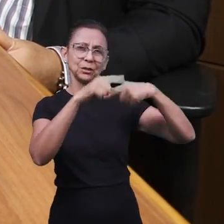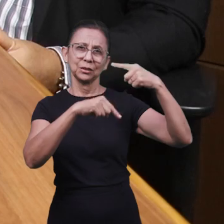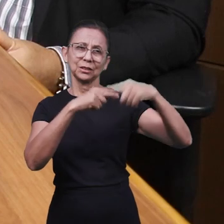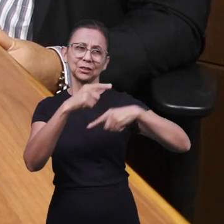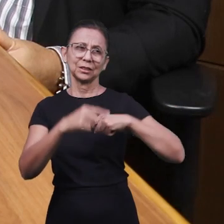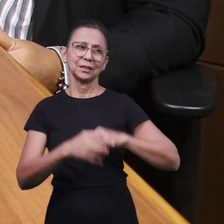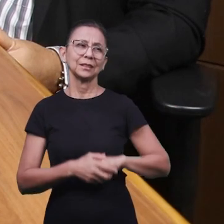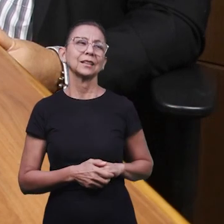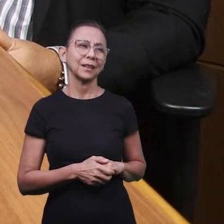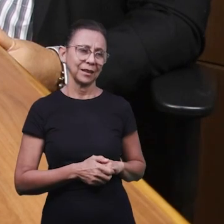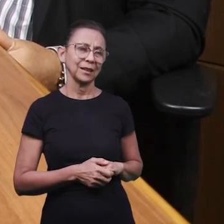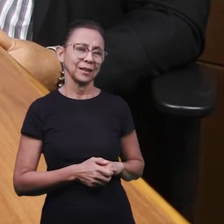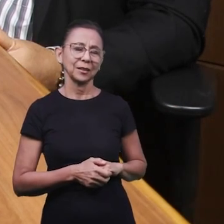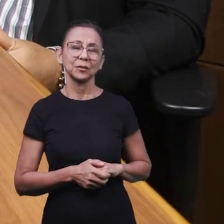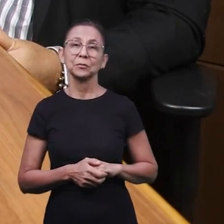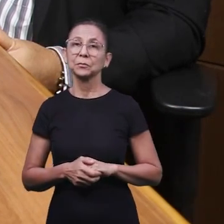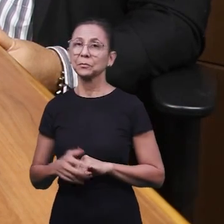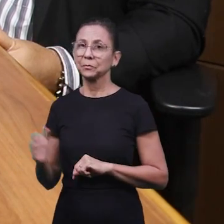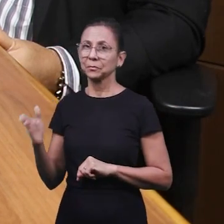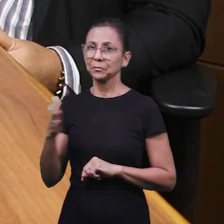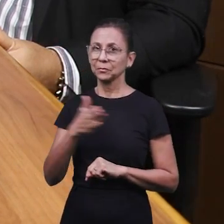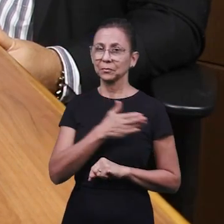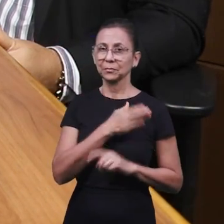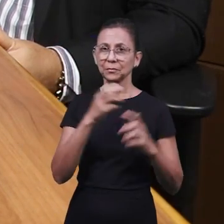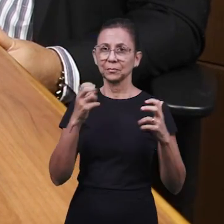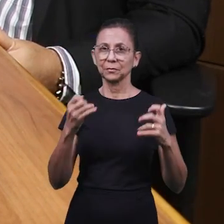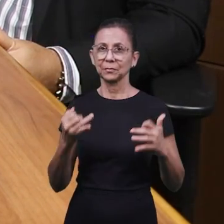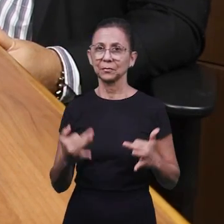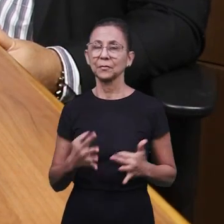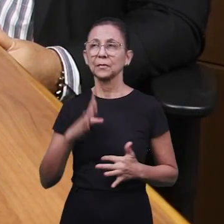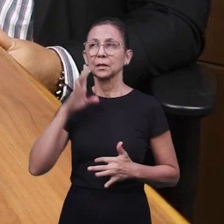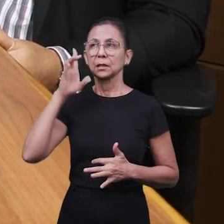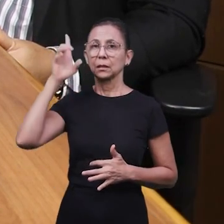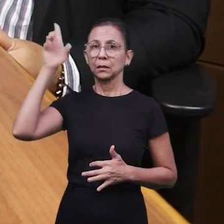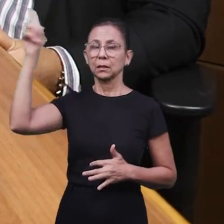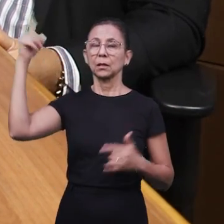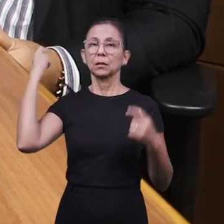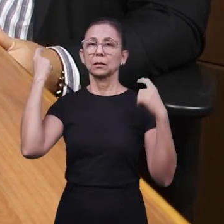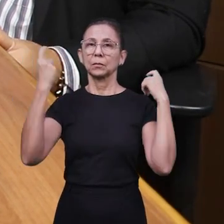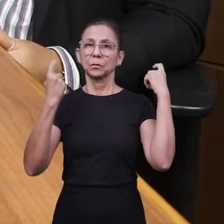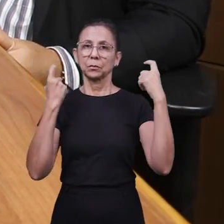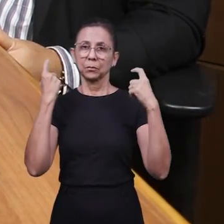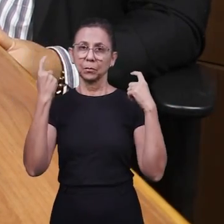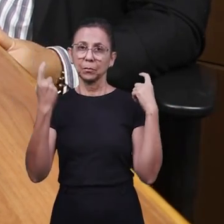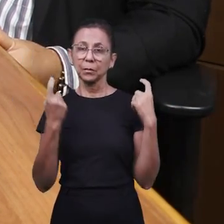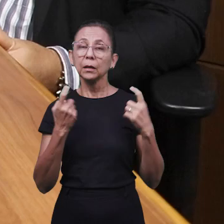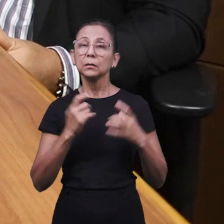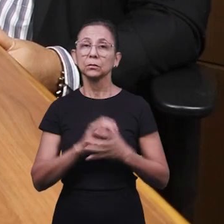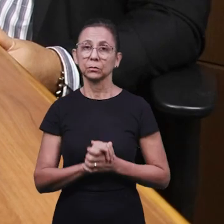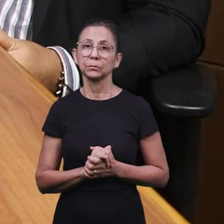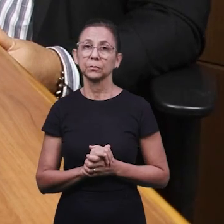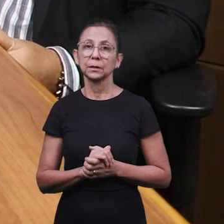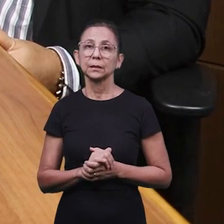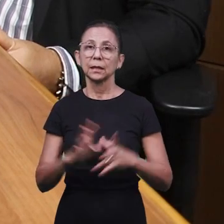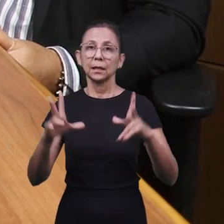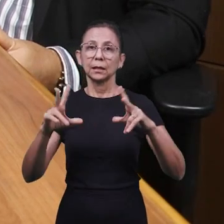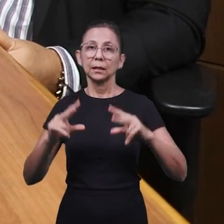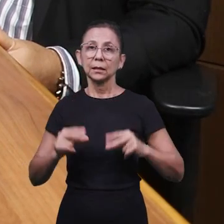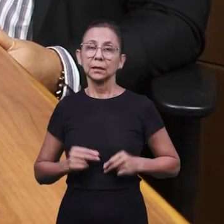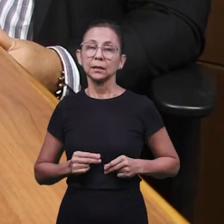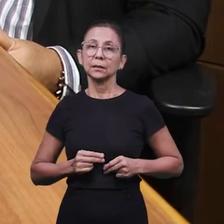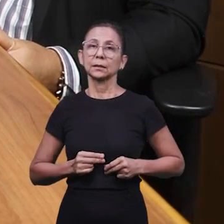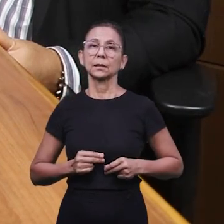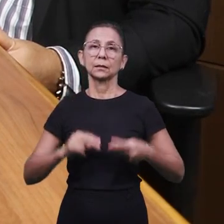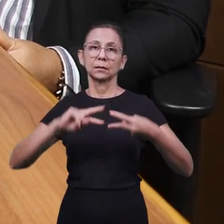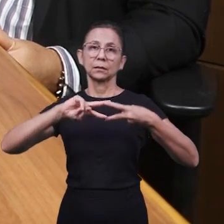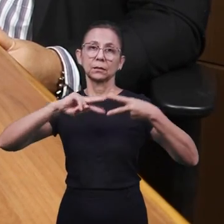preocupado nesta hora com uma igreja que tenha o sangue, que tenha essa herança genética. Ela não tinha.